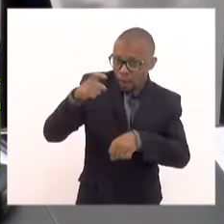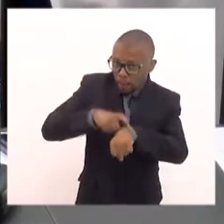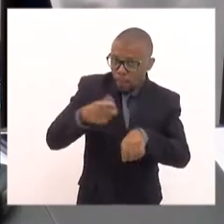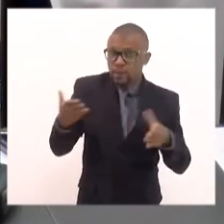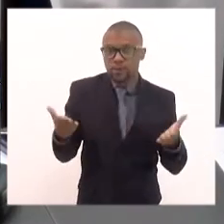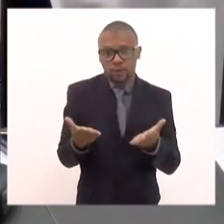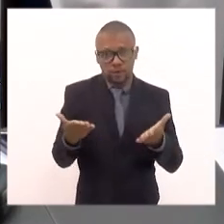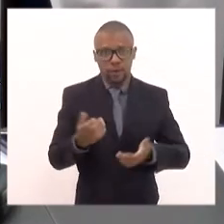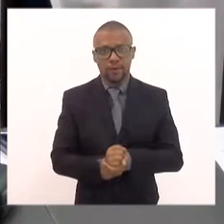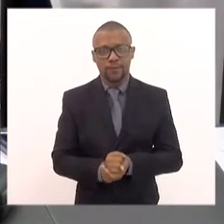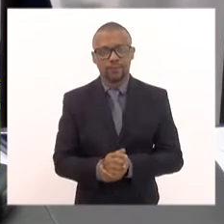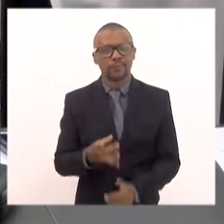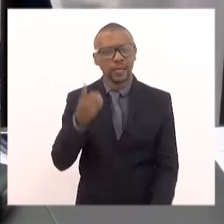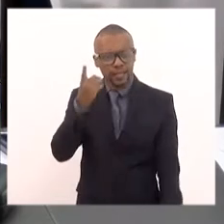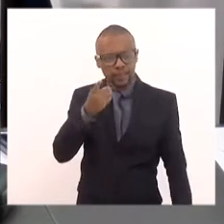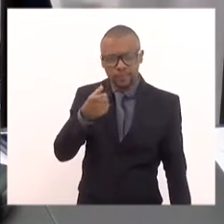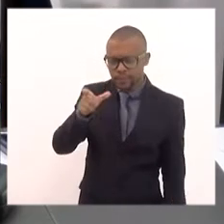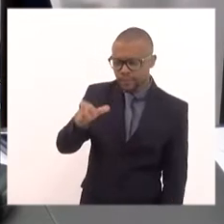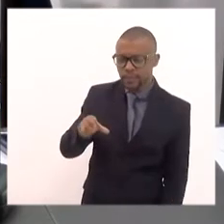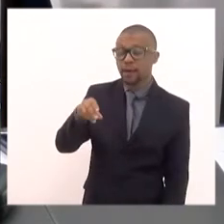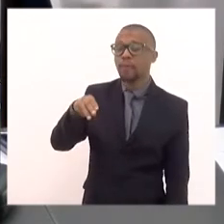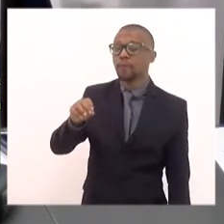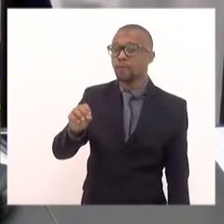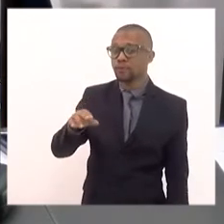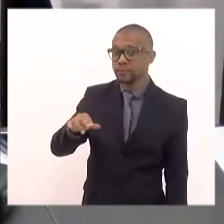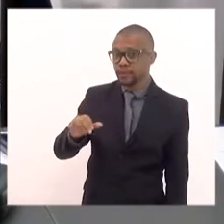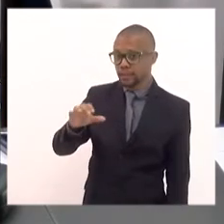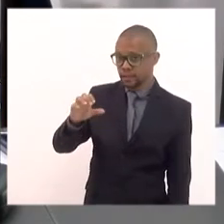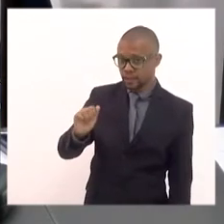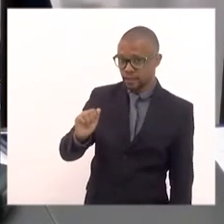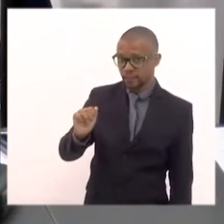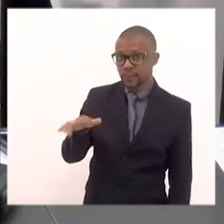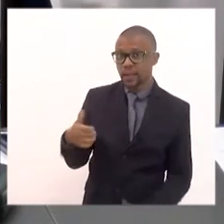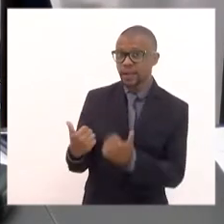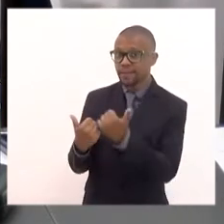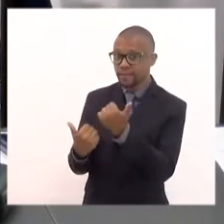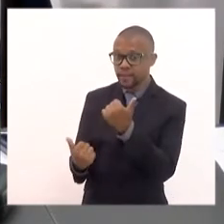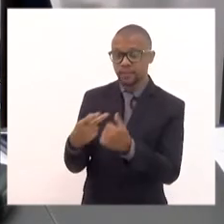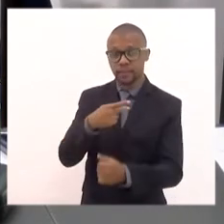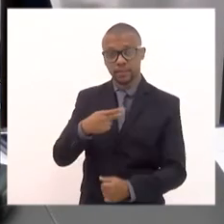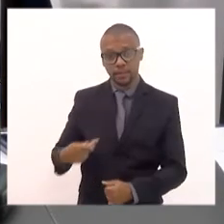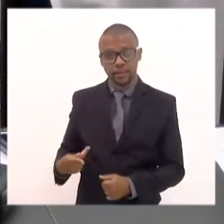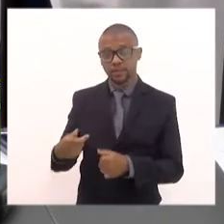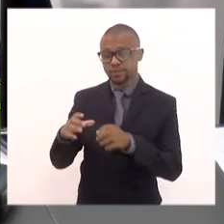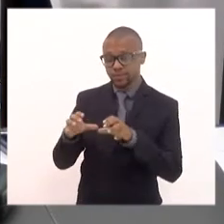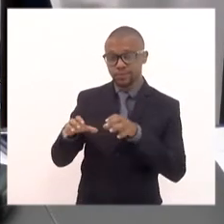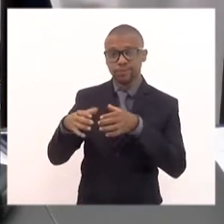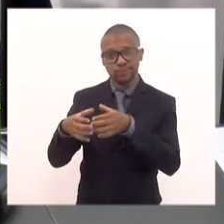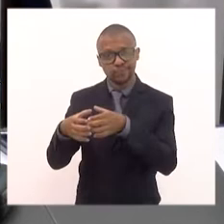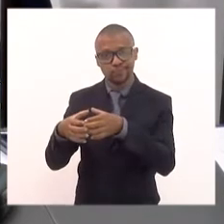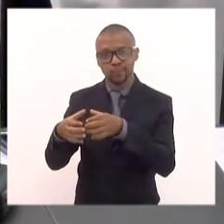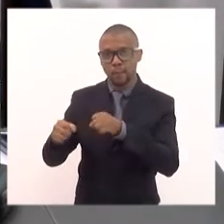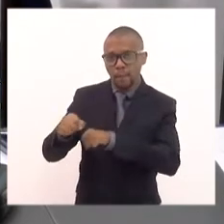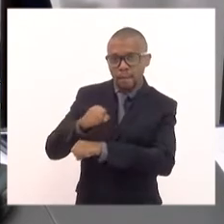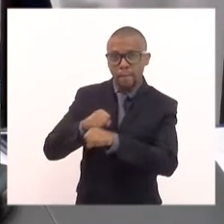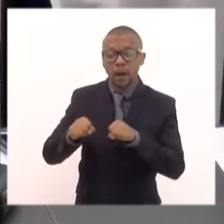da deputada Mônica Francisco, que é vice-presidente da Frente Parlamentar, e da